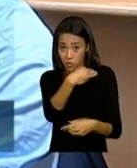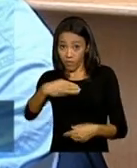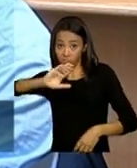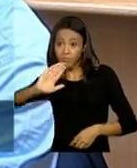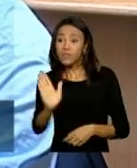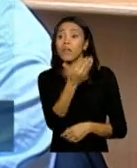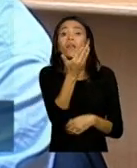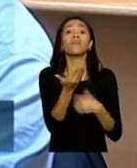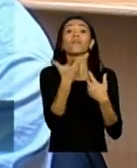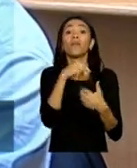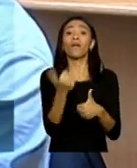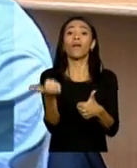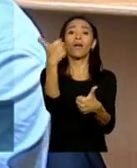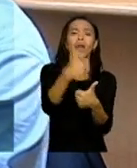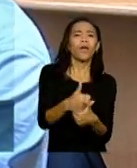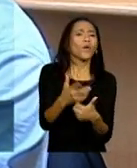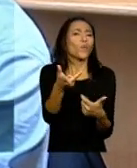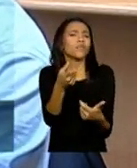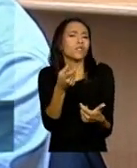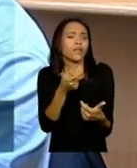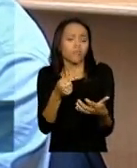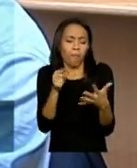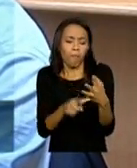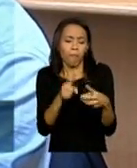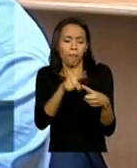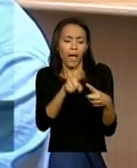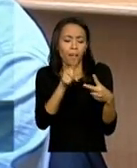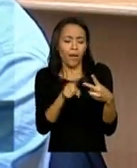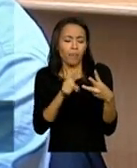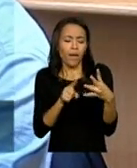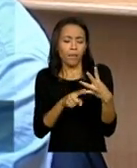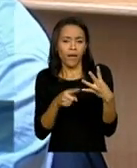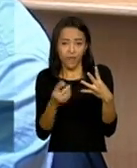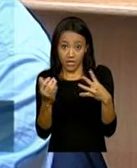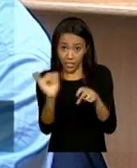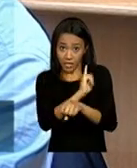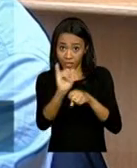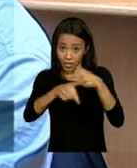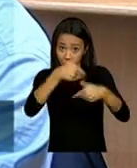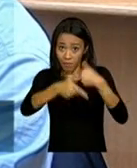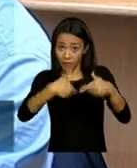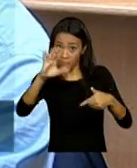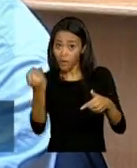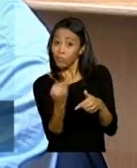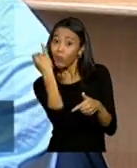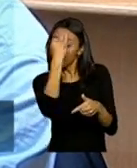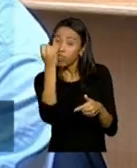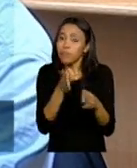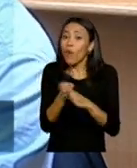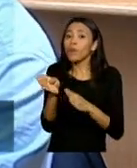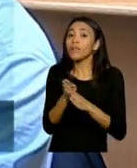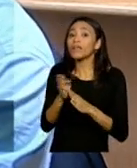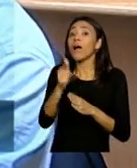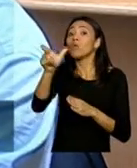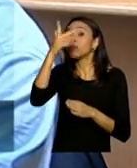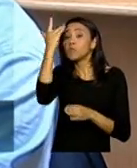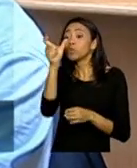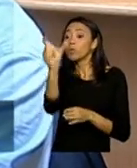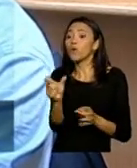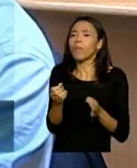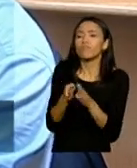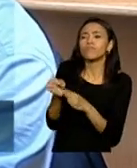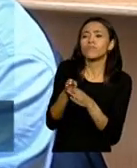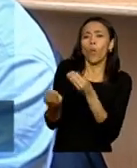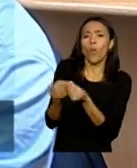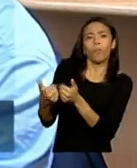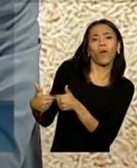considera mais importantes para que o seu sucessor toque daqui paraa frente e o senhor já tá trabalhando com ele nesse